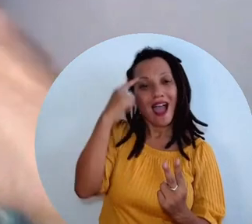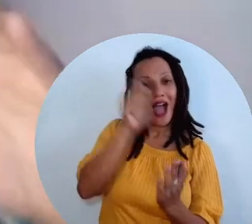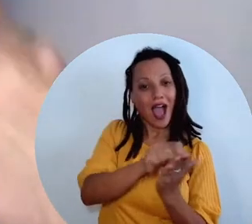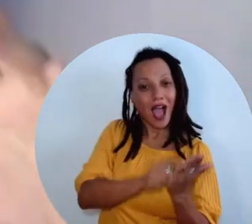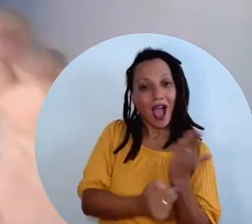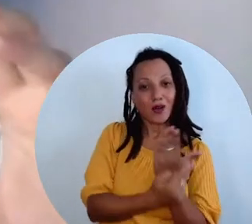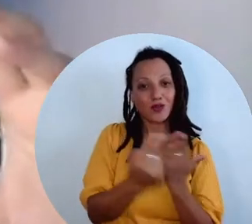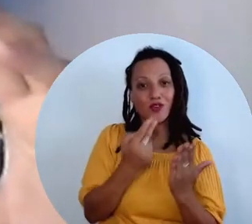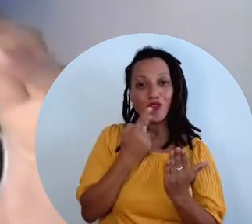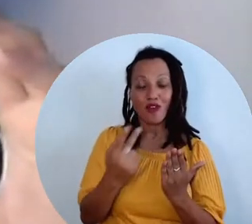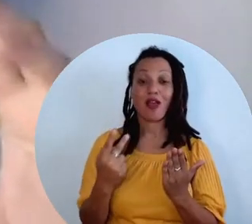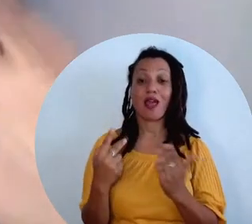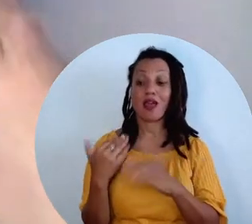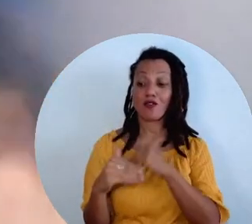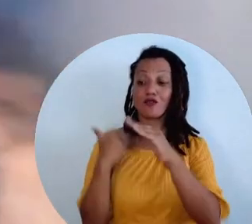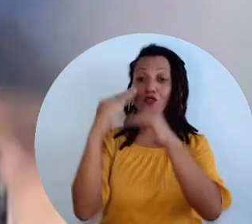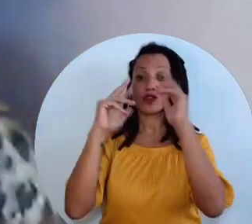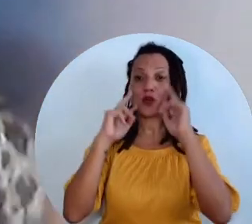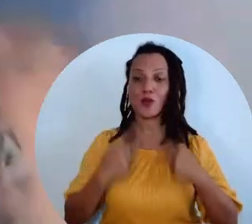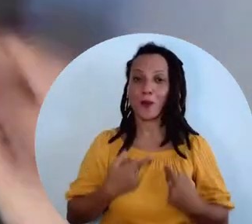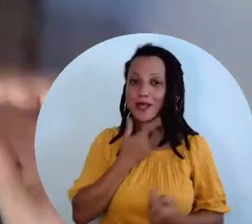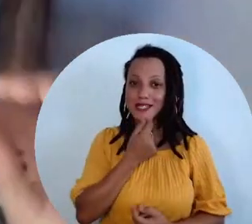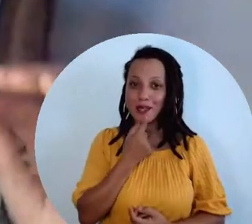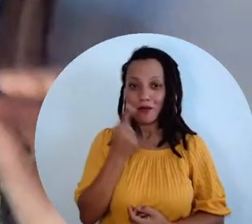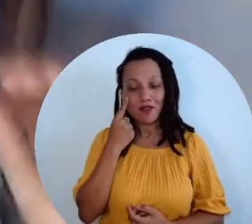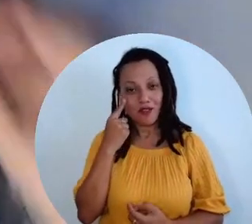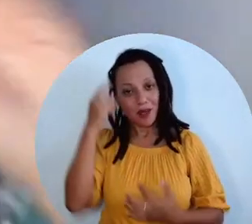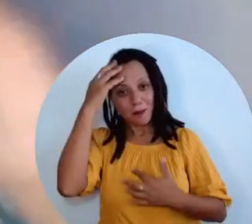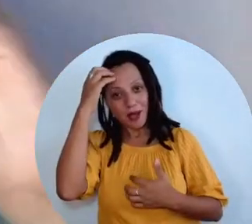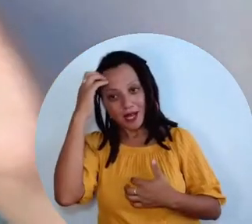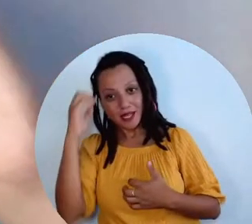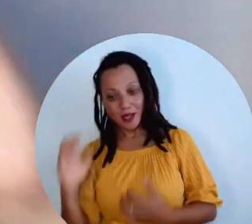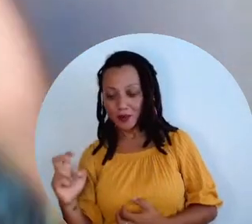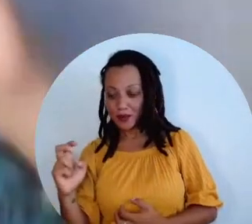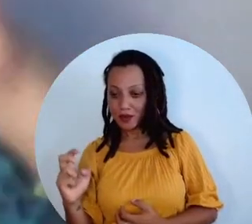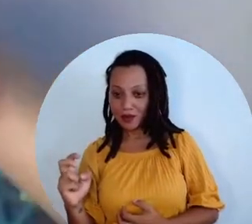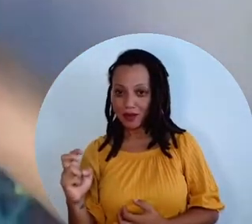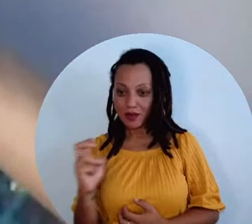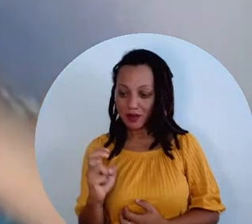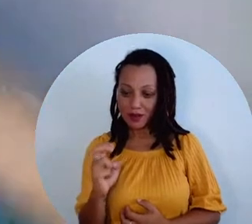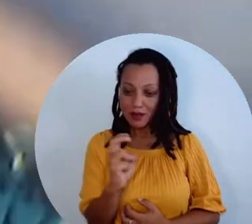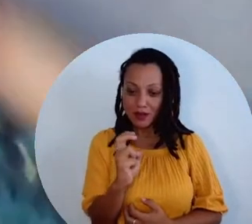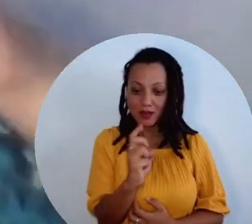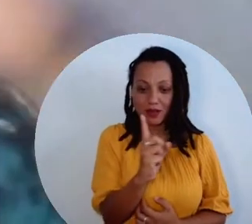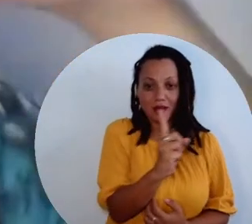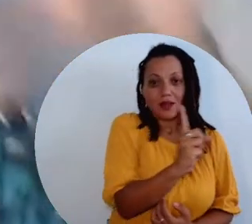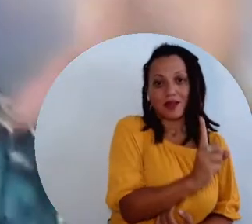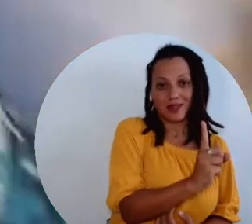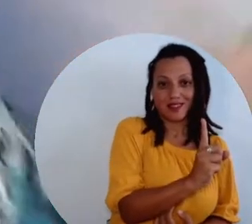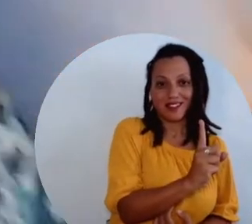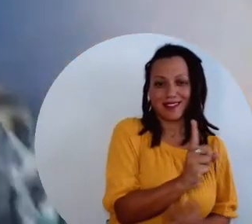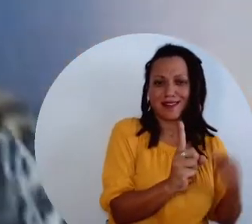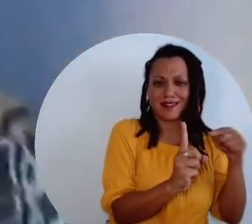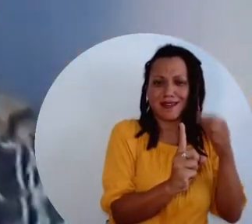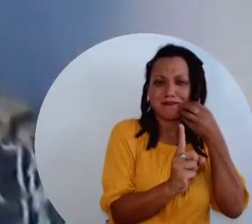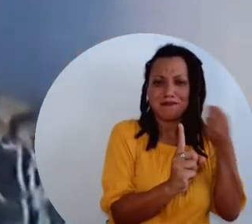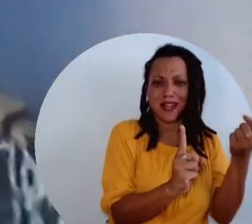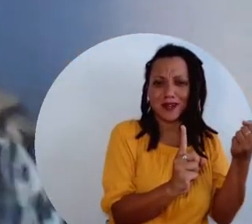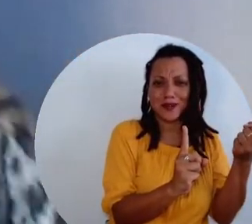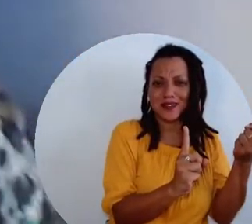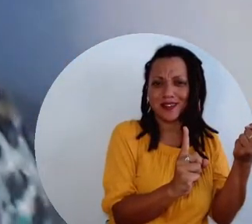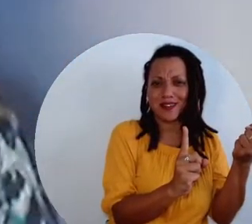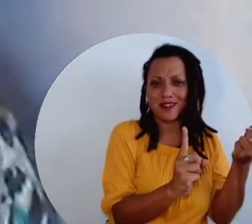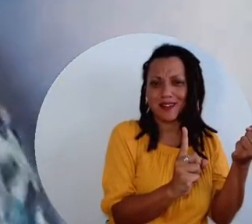essa evolução da espécie humana, que a gente vê assim, o macaquinho, a macaquinho, aí outro macaquinho, aí vai crescendo até virar o homem